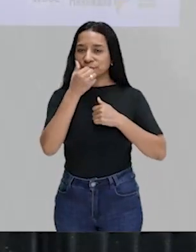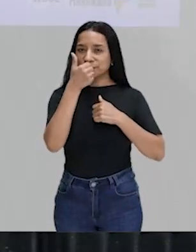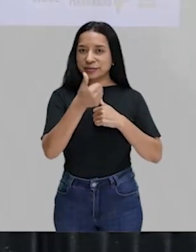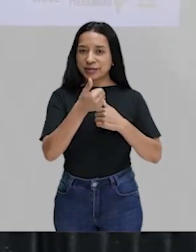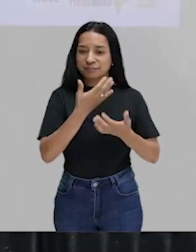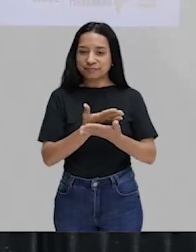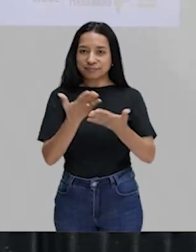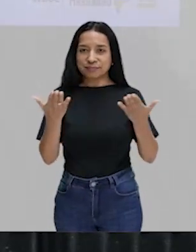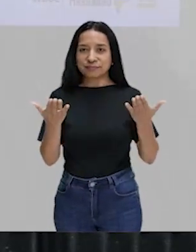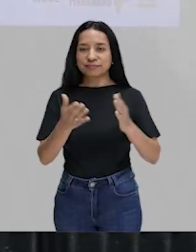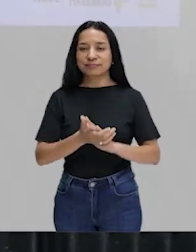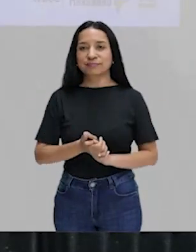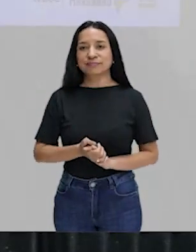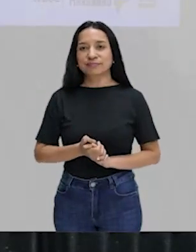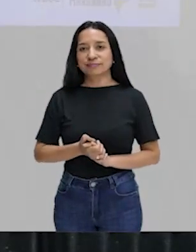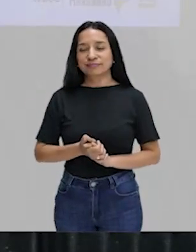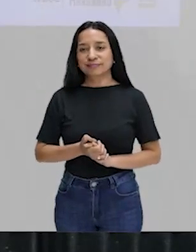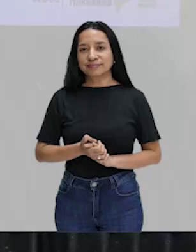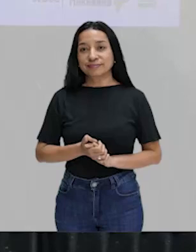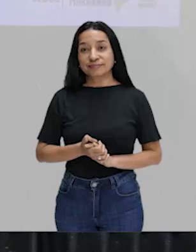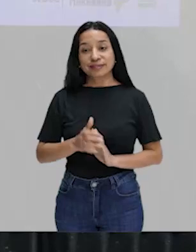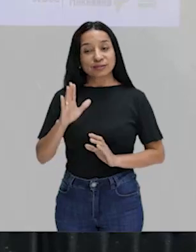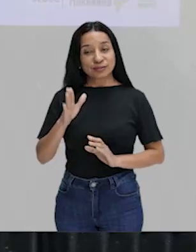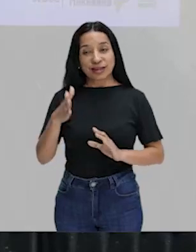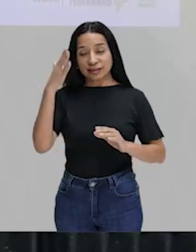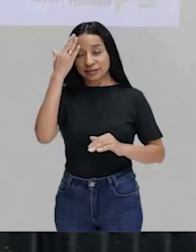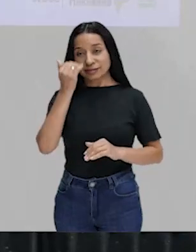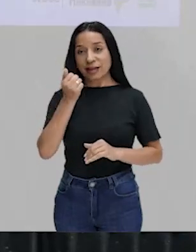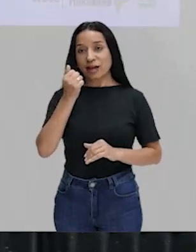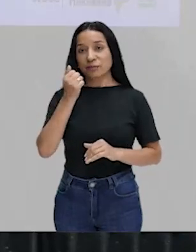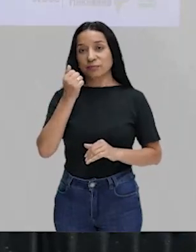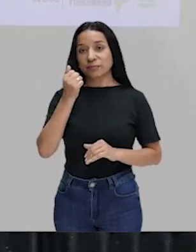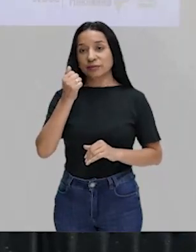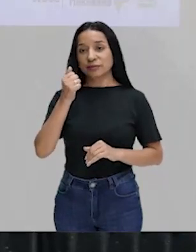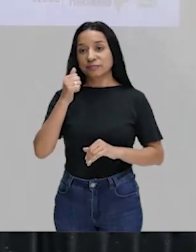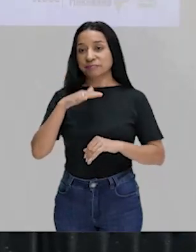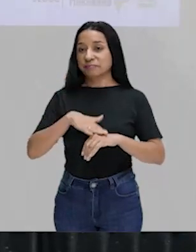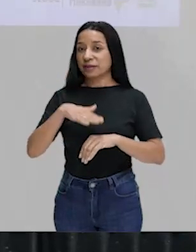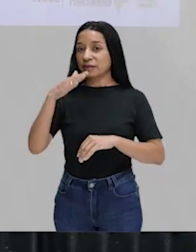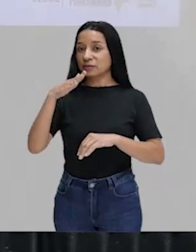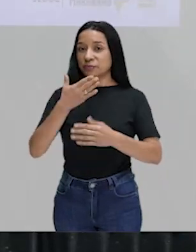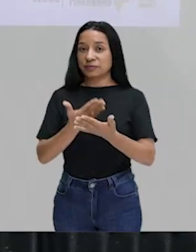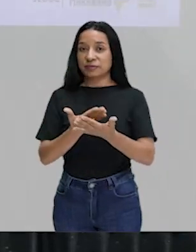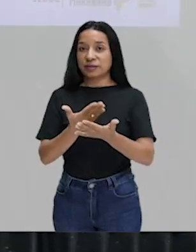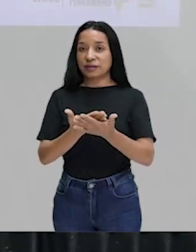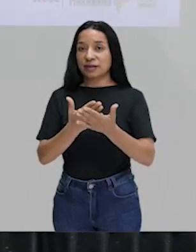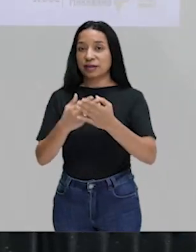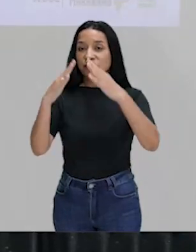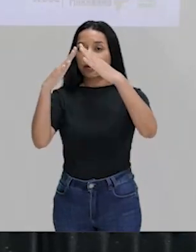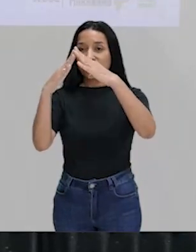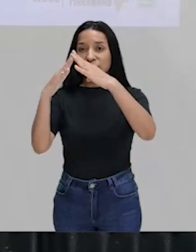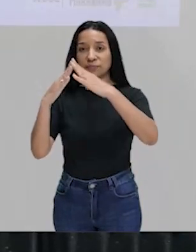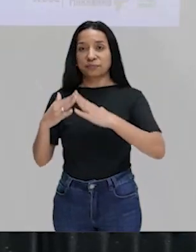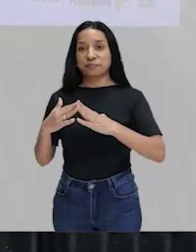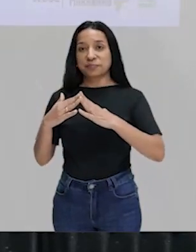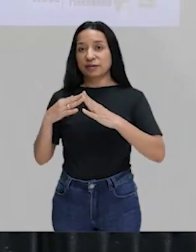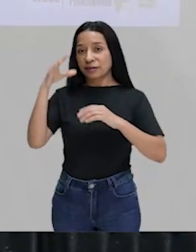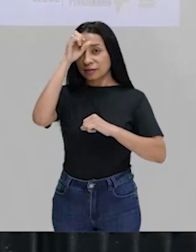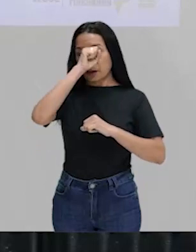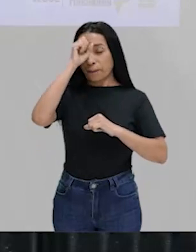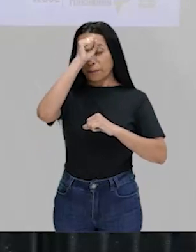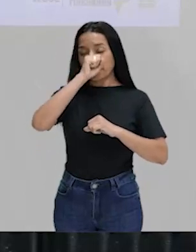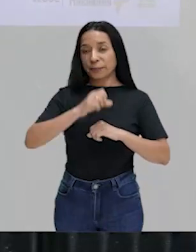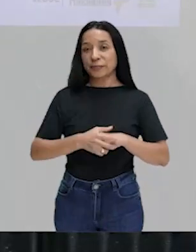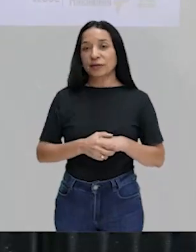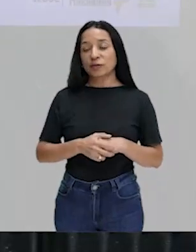tudo bem com vocês? Como vocês já sabem, mais uma aula do programa Fique em Casa